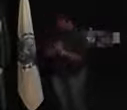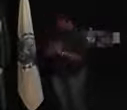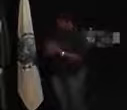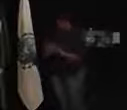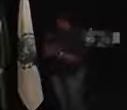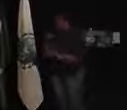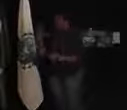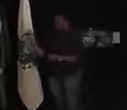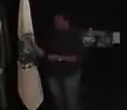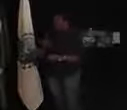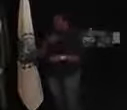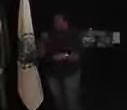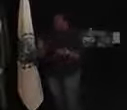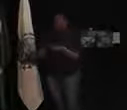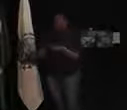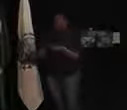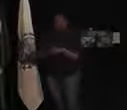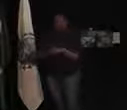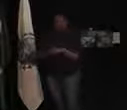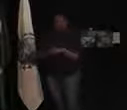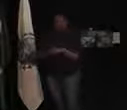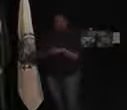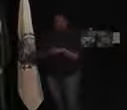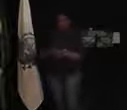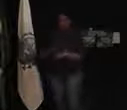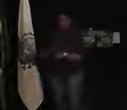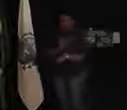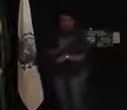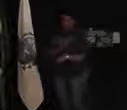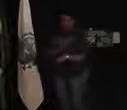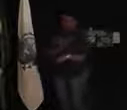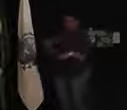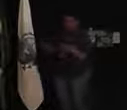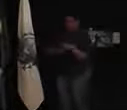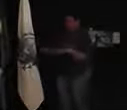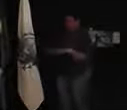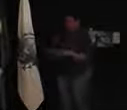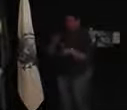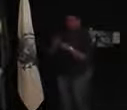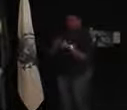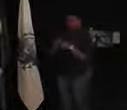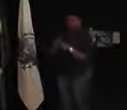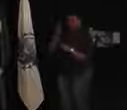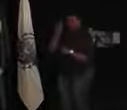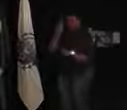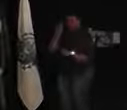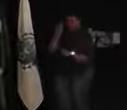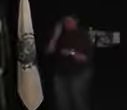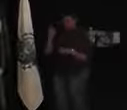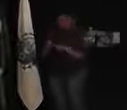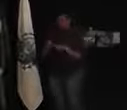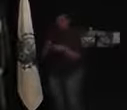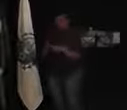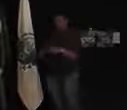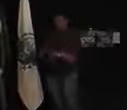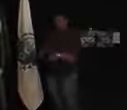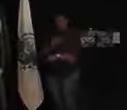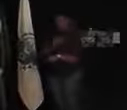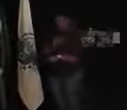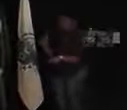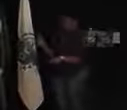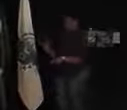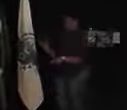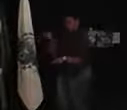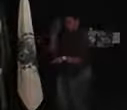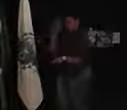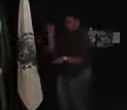vezes entre colegas de trabalho, não pensamos que estamos nos fazendo entender e o colega não